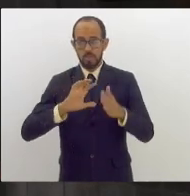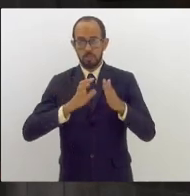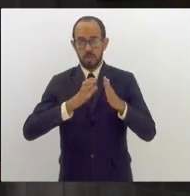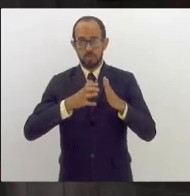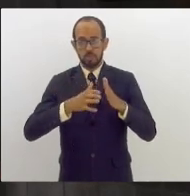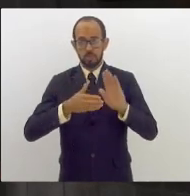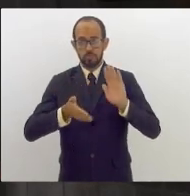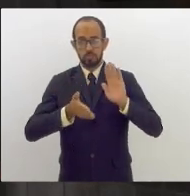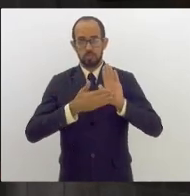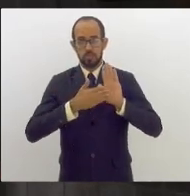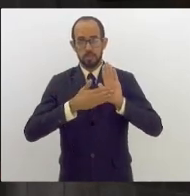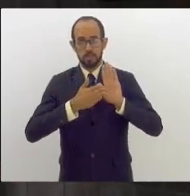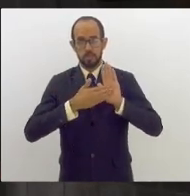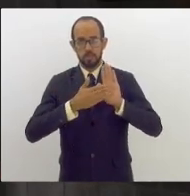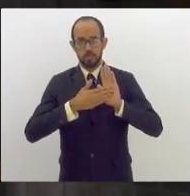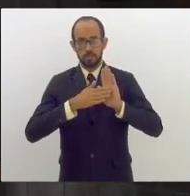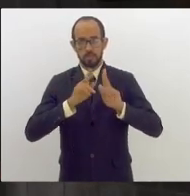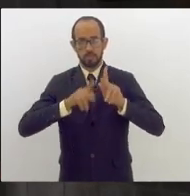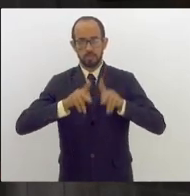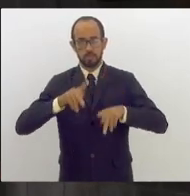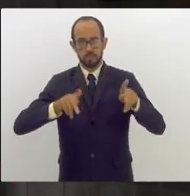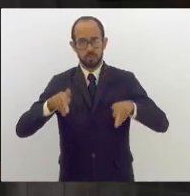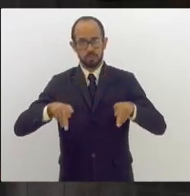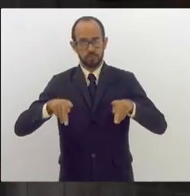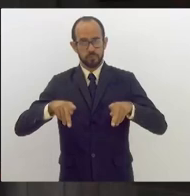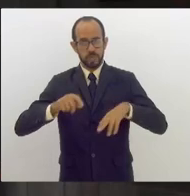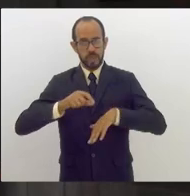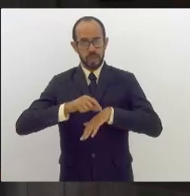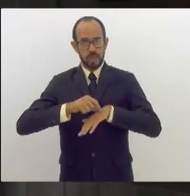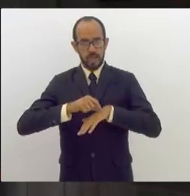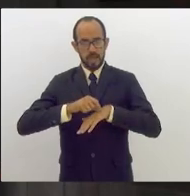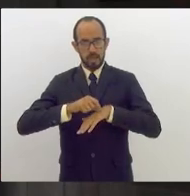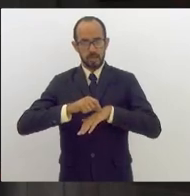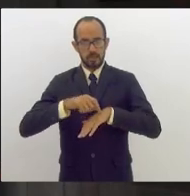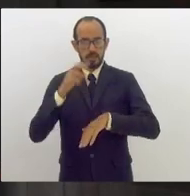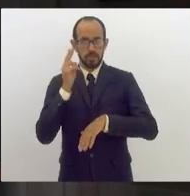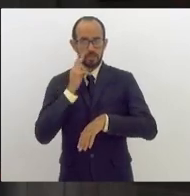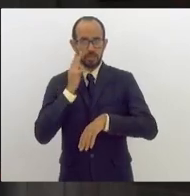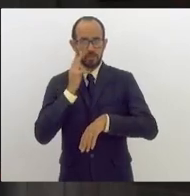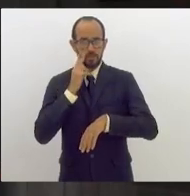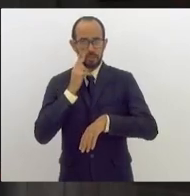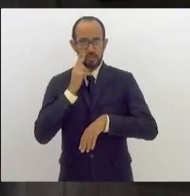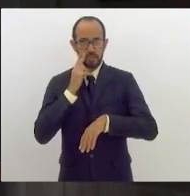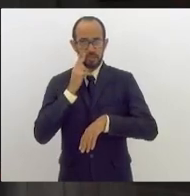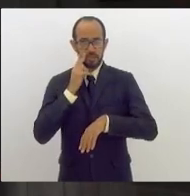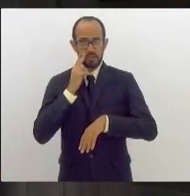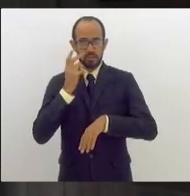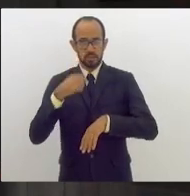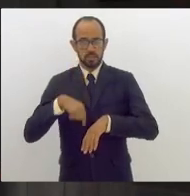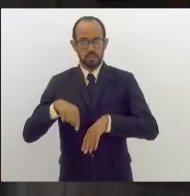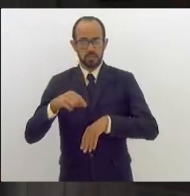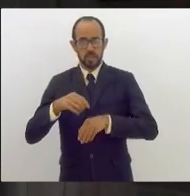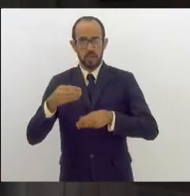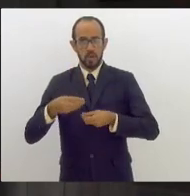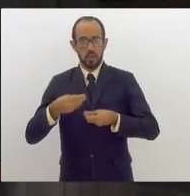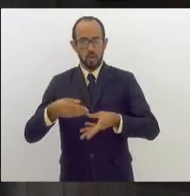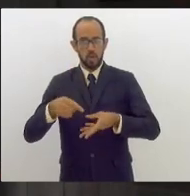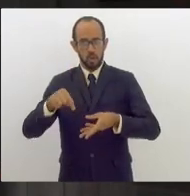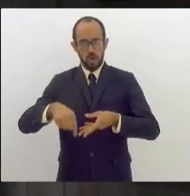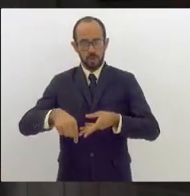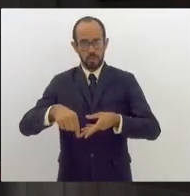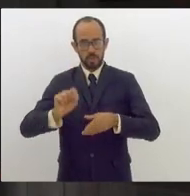né a picanha a cervejinha trouxe para o Parlamento do Estado do Rio de Janeiro querendo